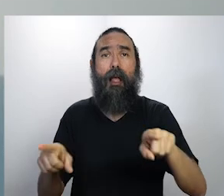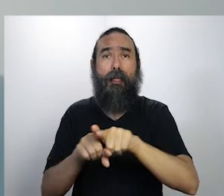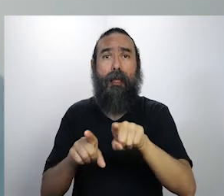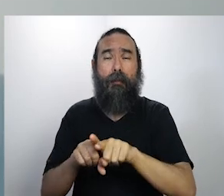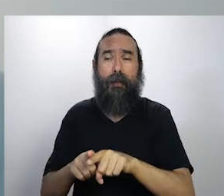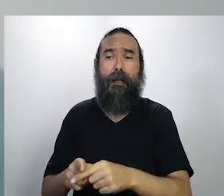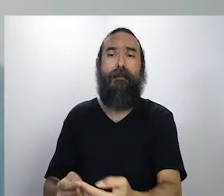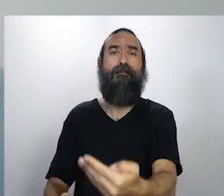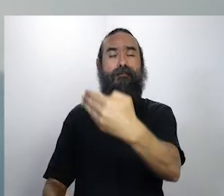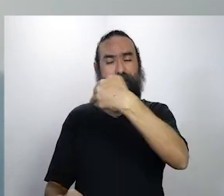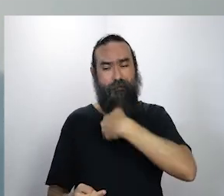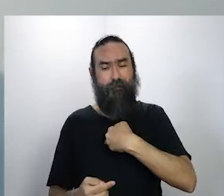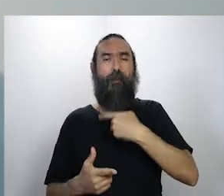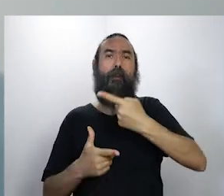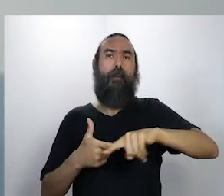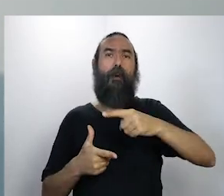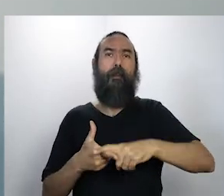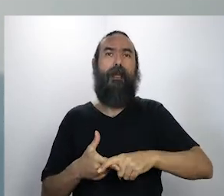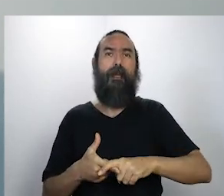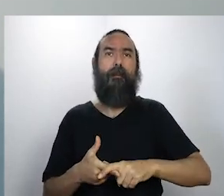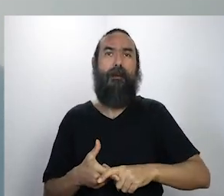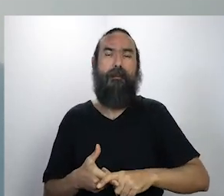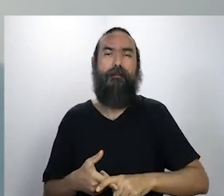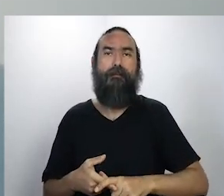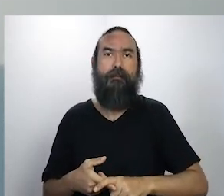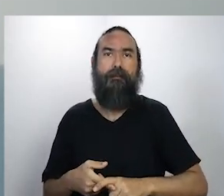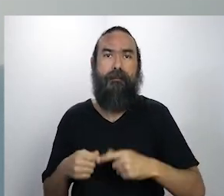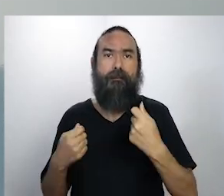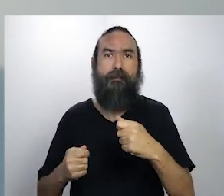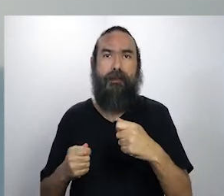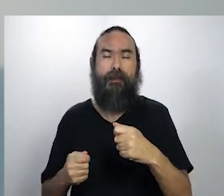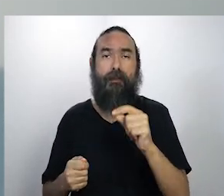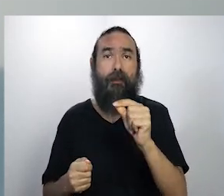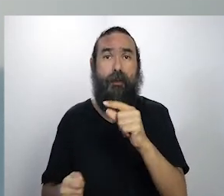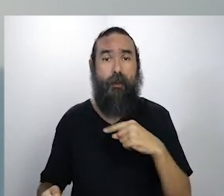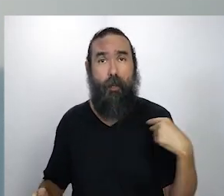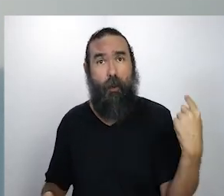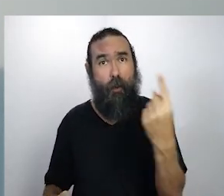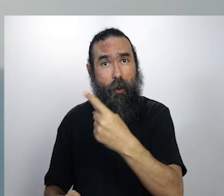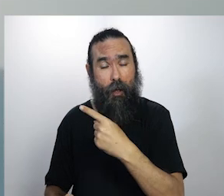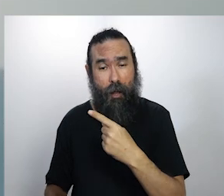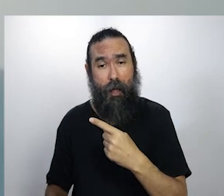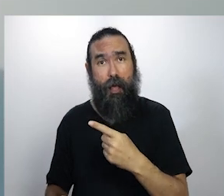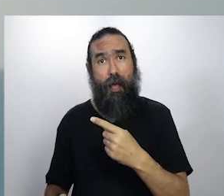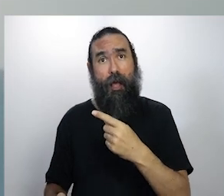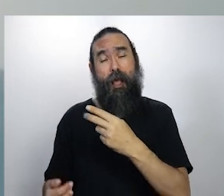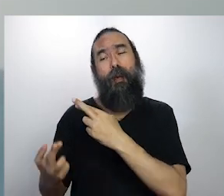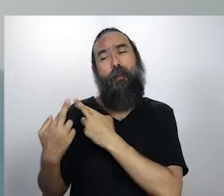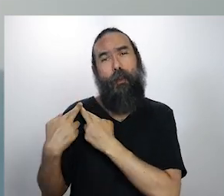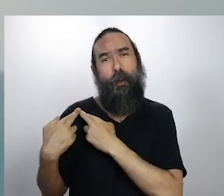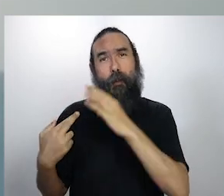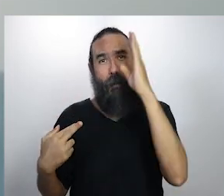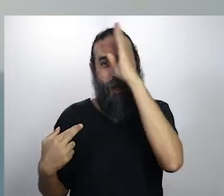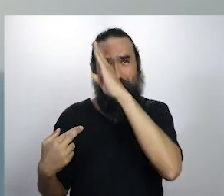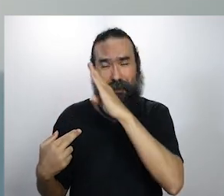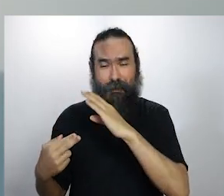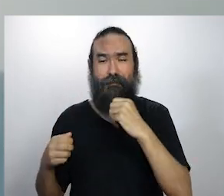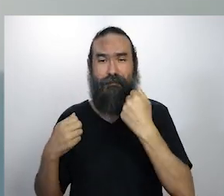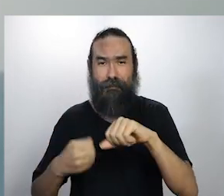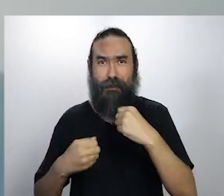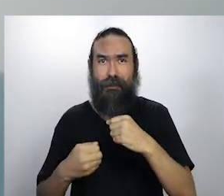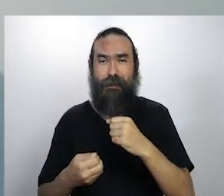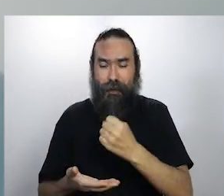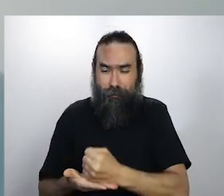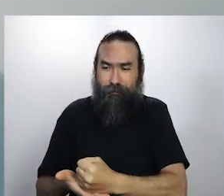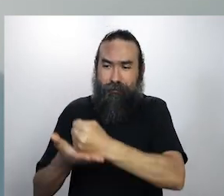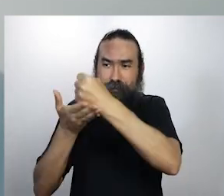que aproxima, enquanto brasileiros, enquanto pessoas que passam por dificuldades na